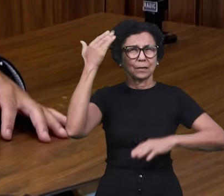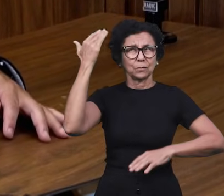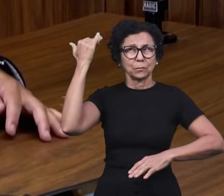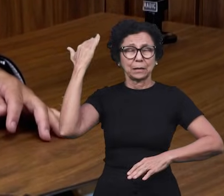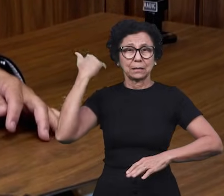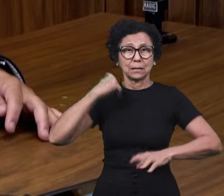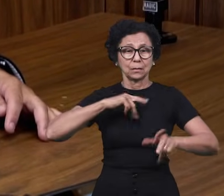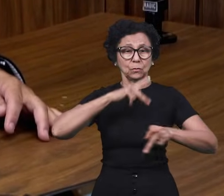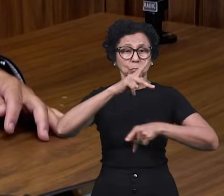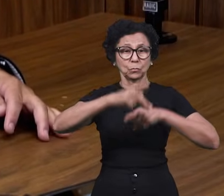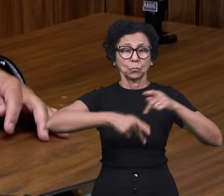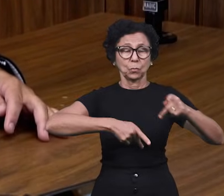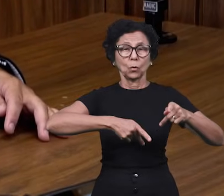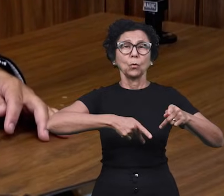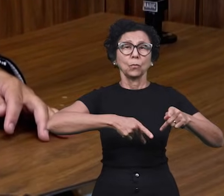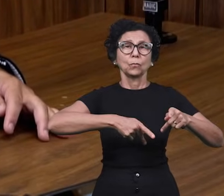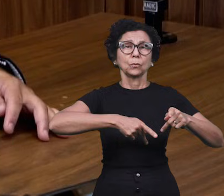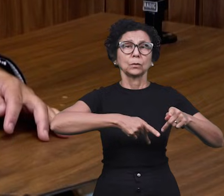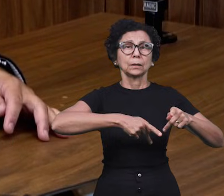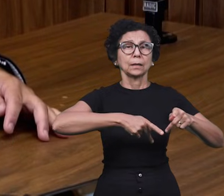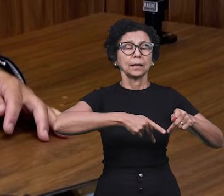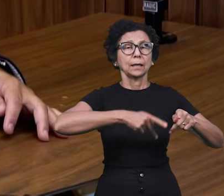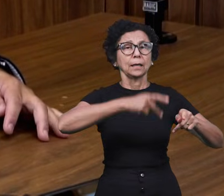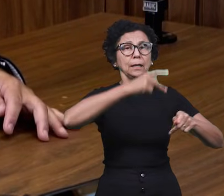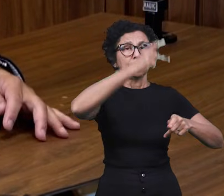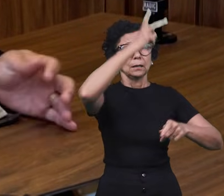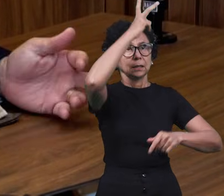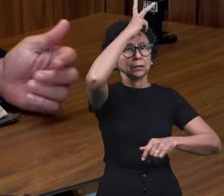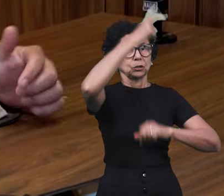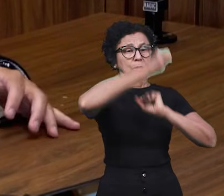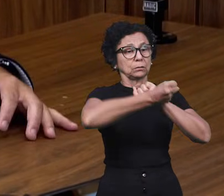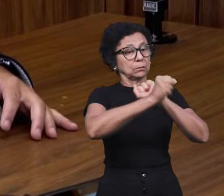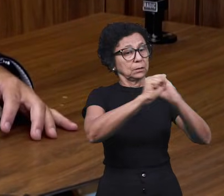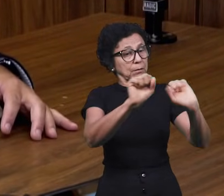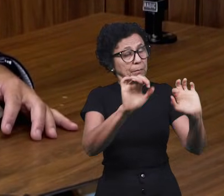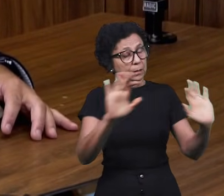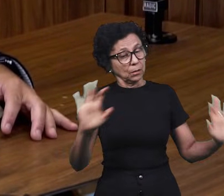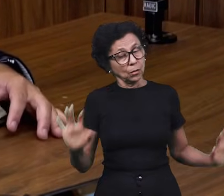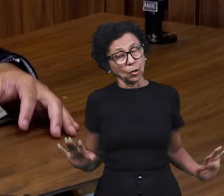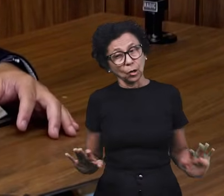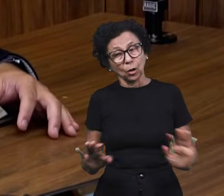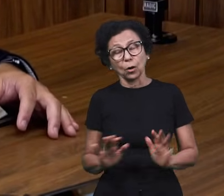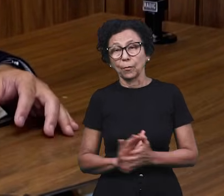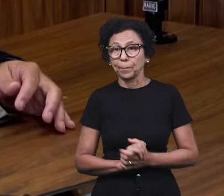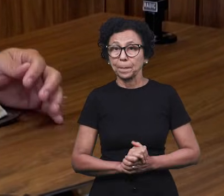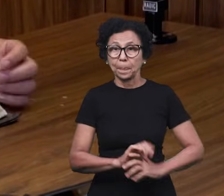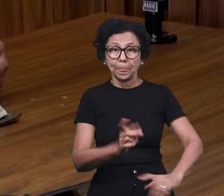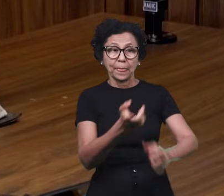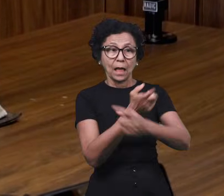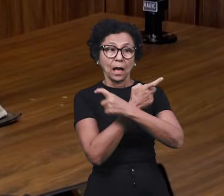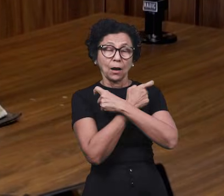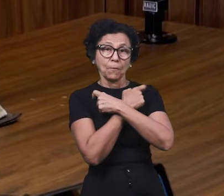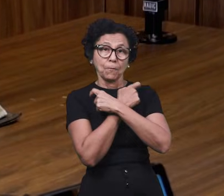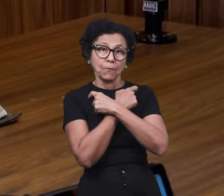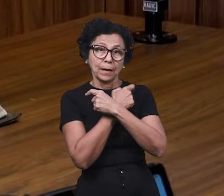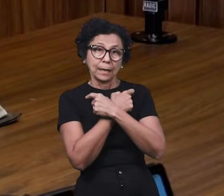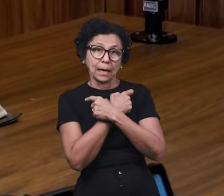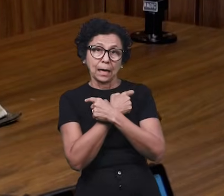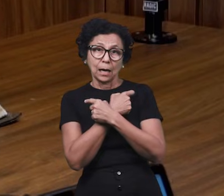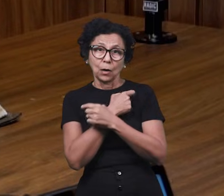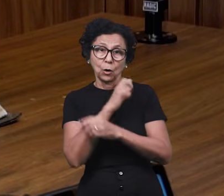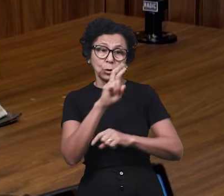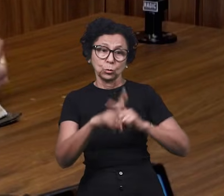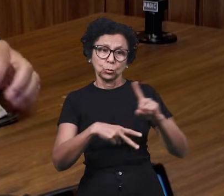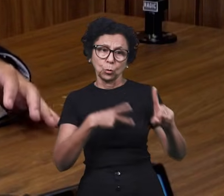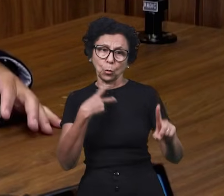o povo tenta libertar o povo e o povo já diz: olha, Faraó aumentou o trabalho e agora a gente não tem também a palha e nós vamos